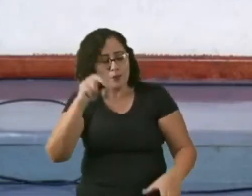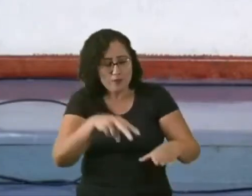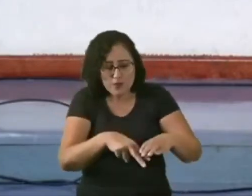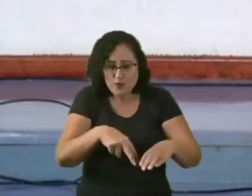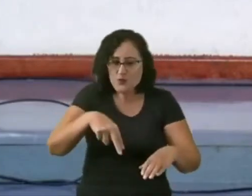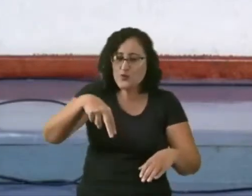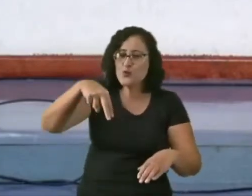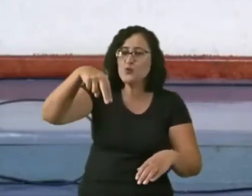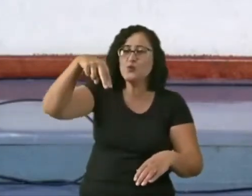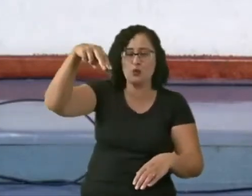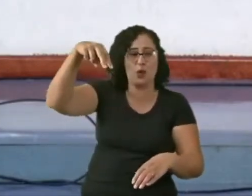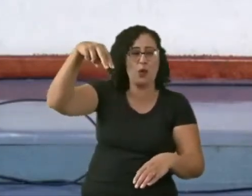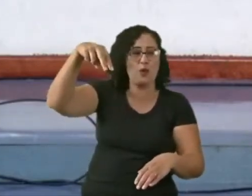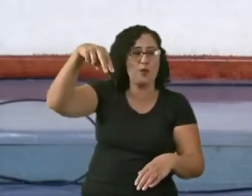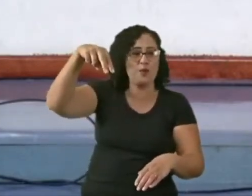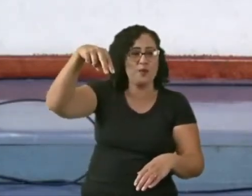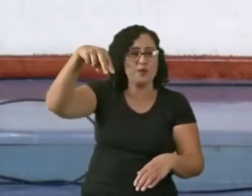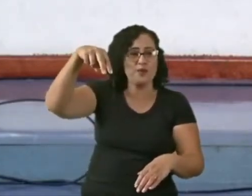a Deus,